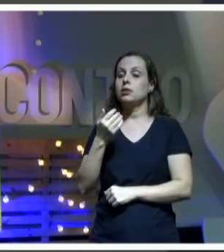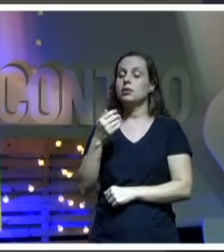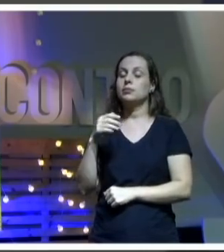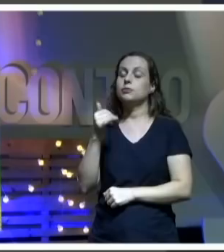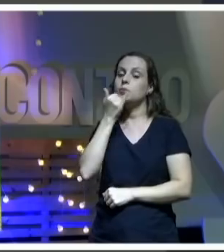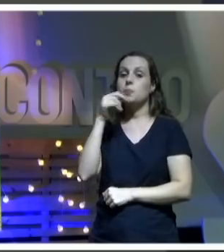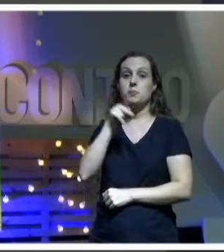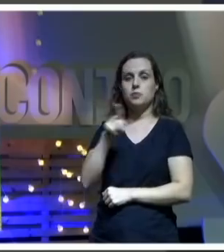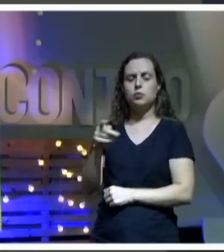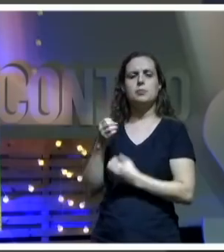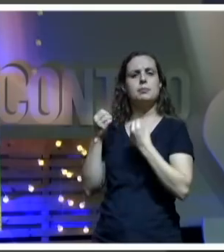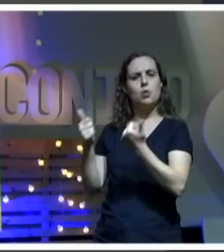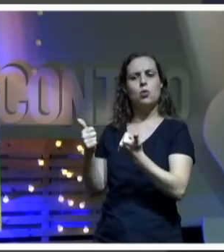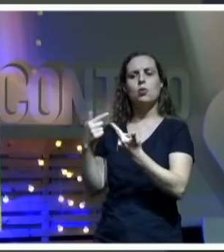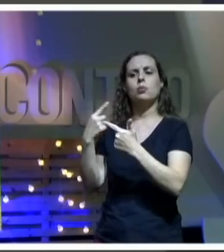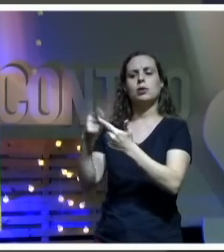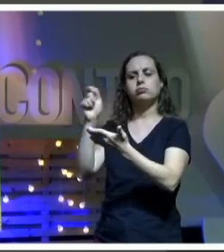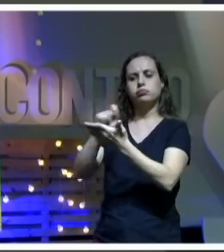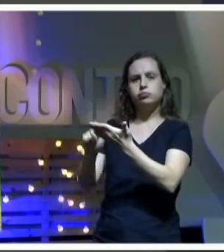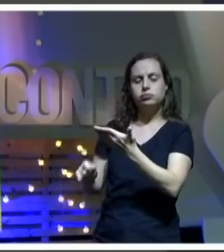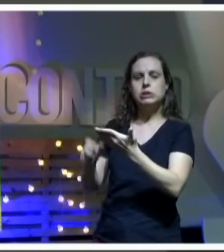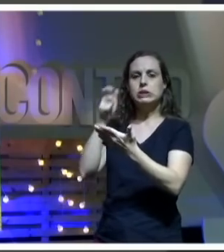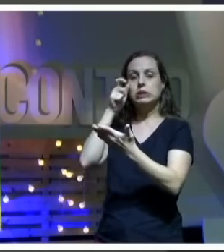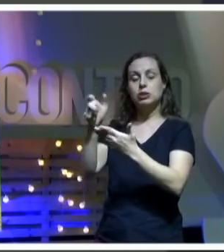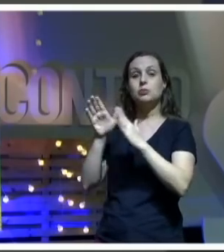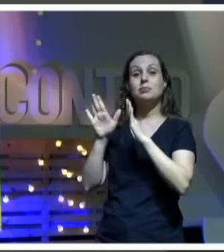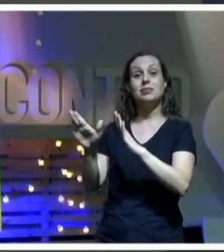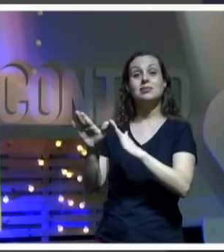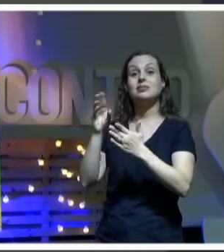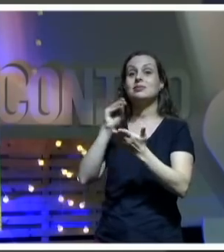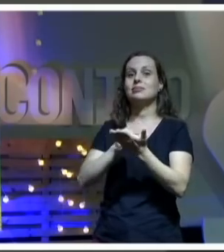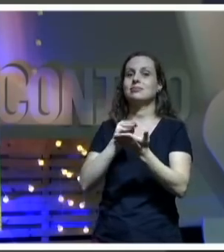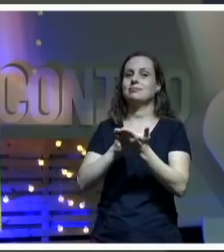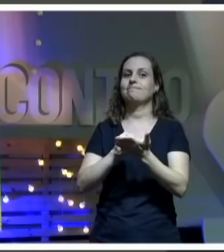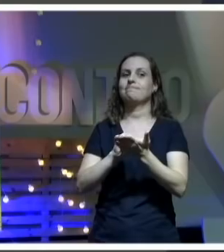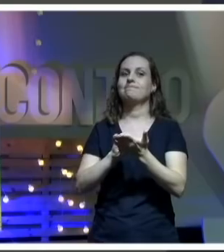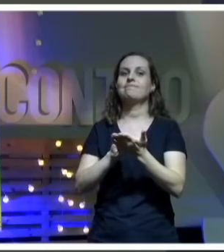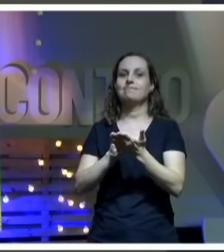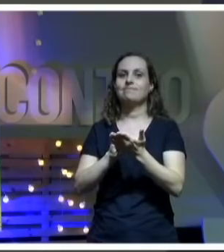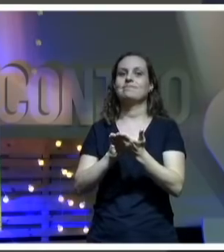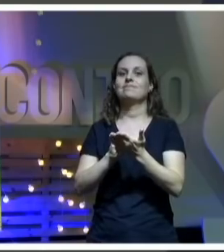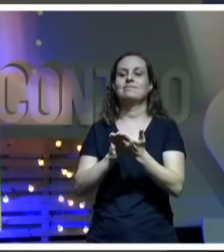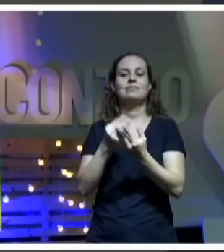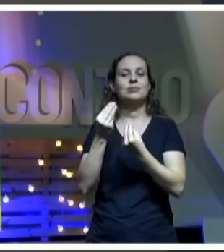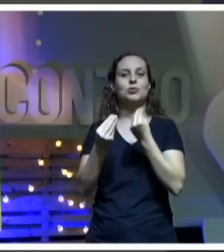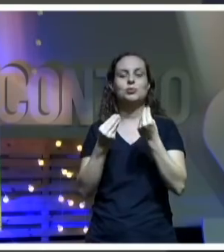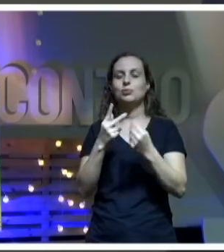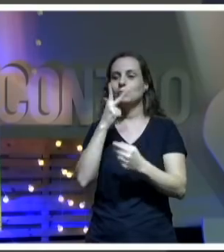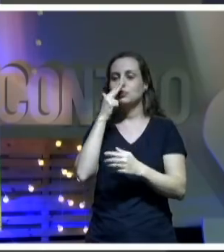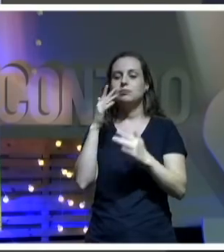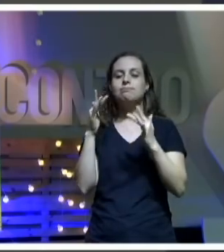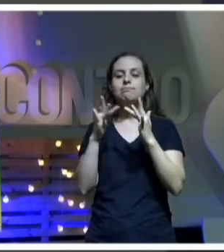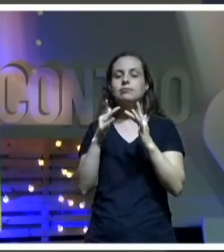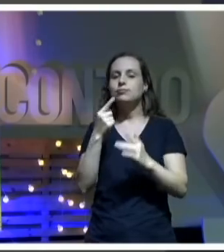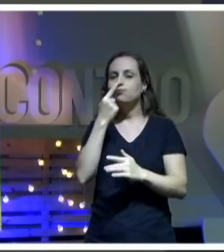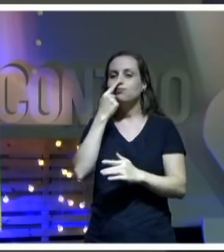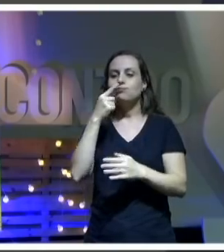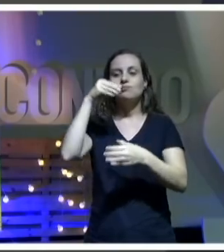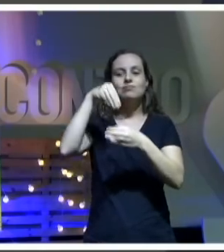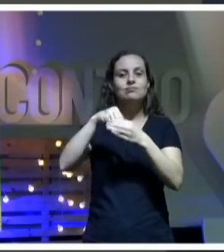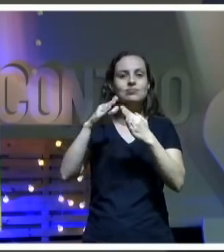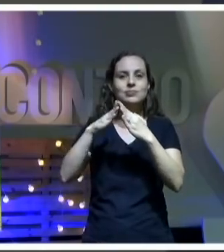impressionante mas eles não têm a mesma relevância para a igreja como os antigos teólogos tinham como